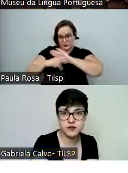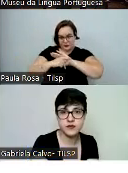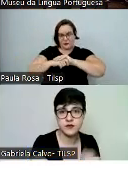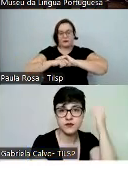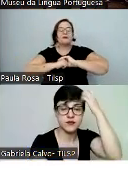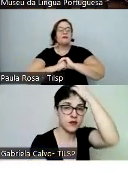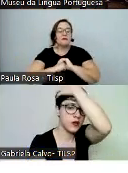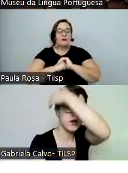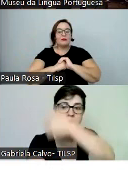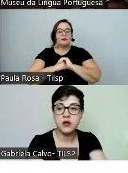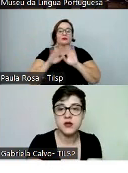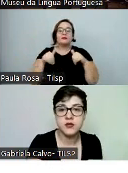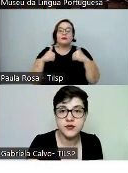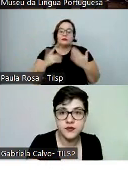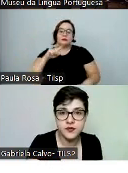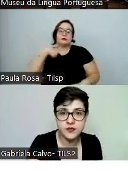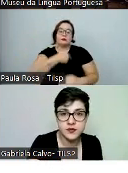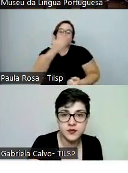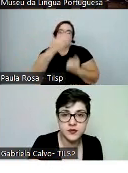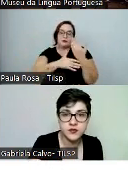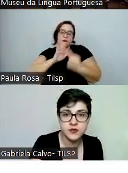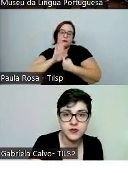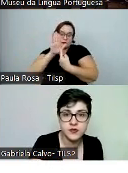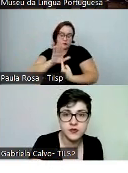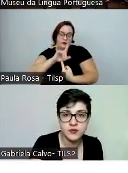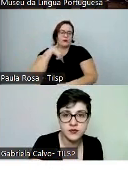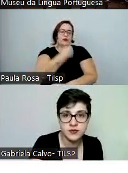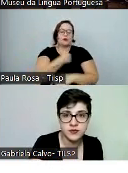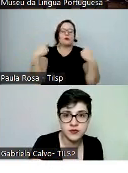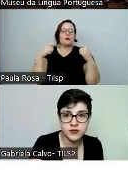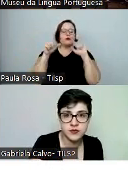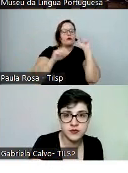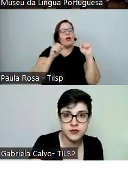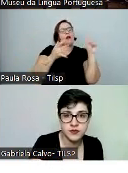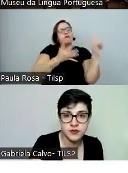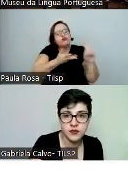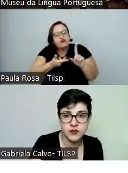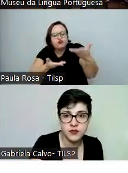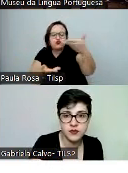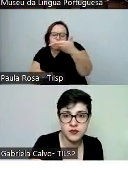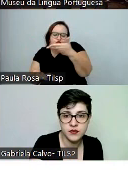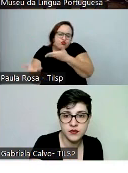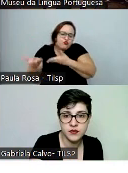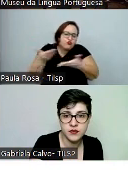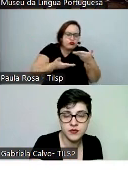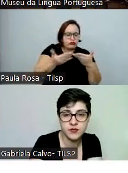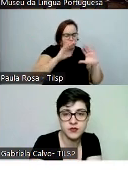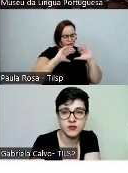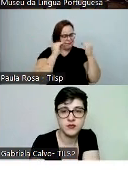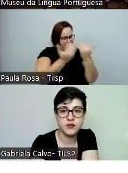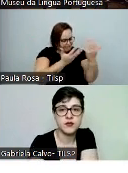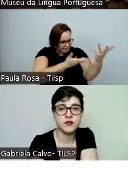então quando a gente cria uma exposição a gente tem que tentar quando a gente fala sobre envolver as comunidades como vocês disseram antes